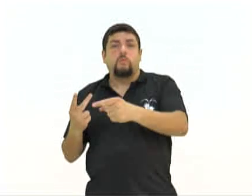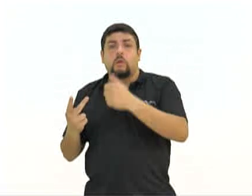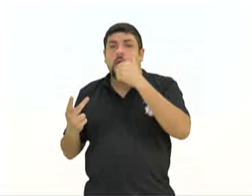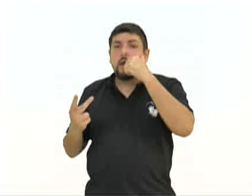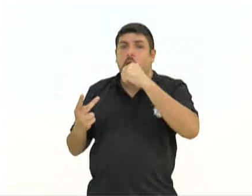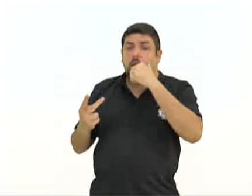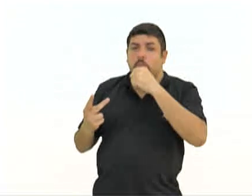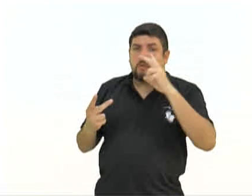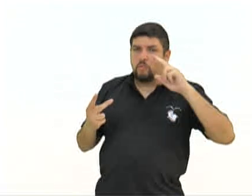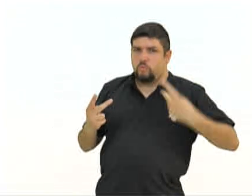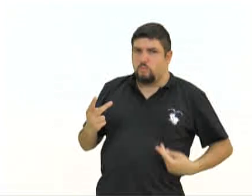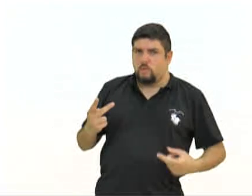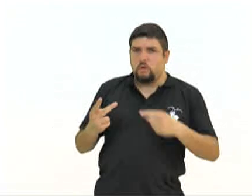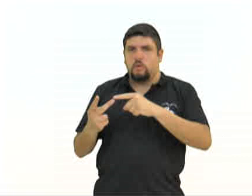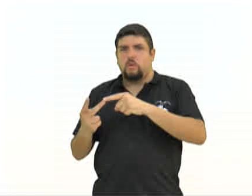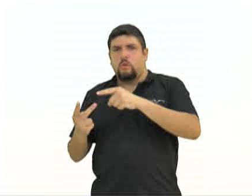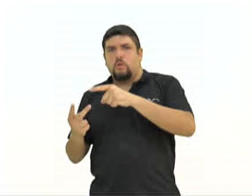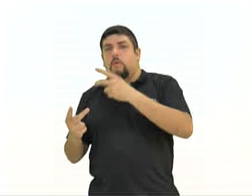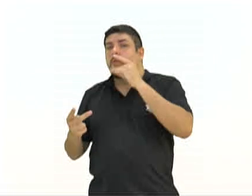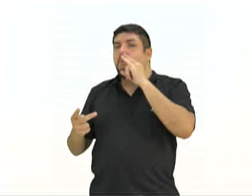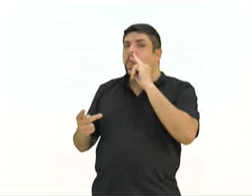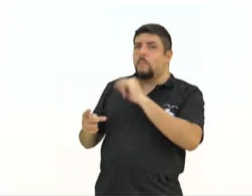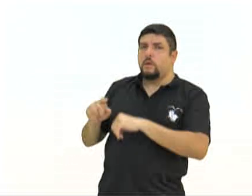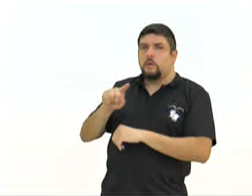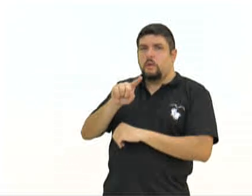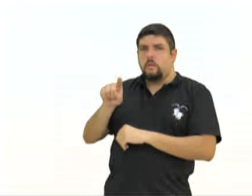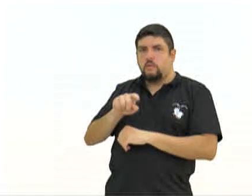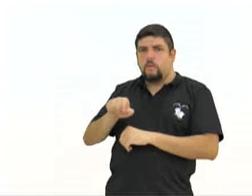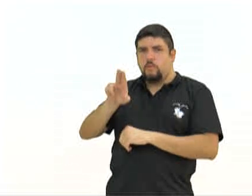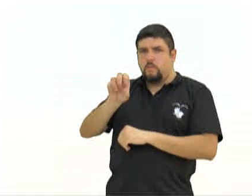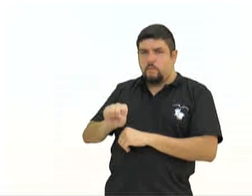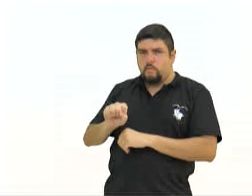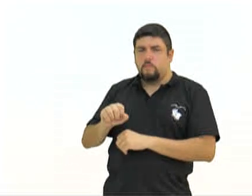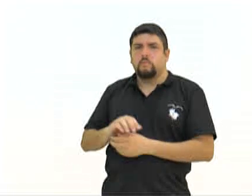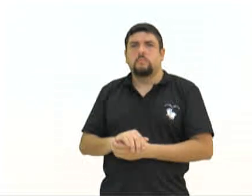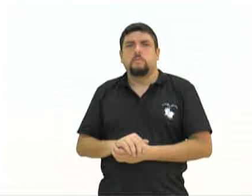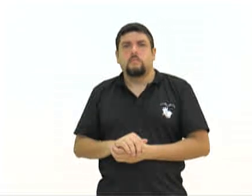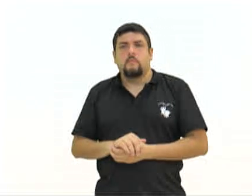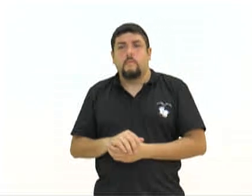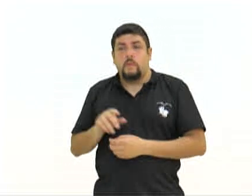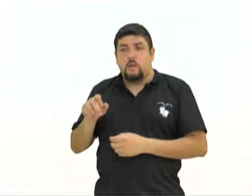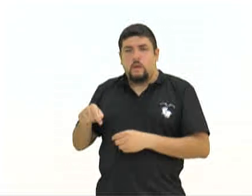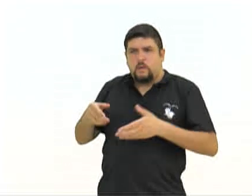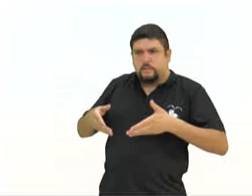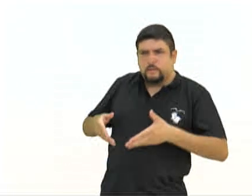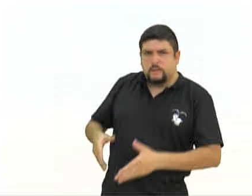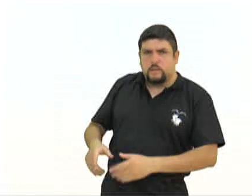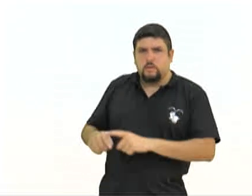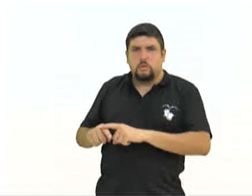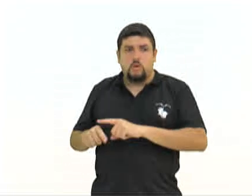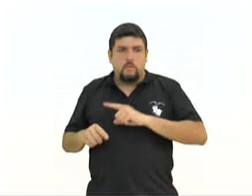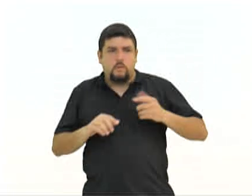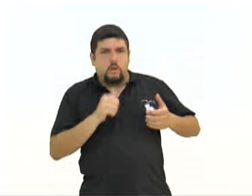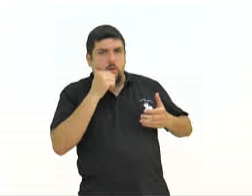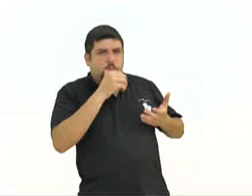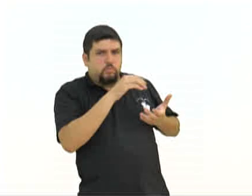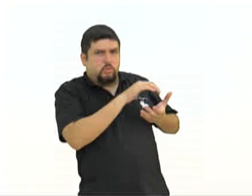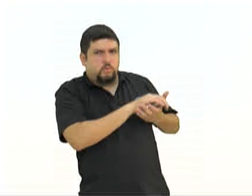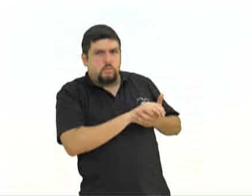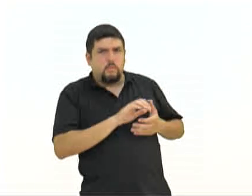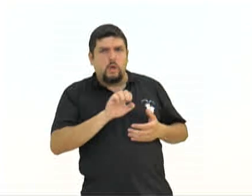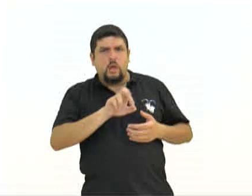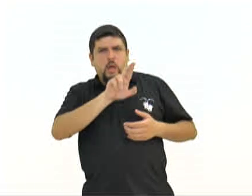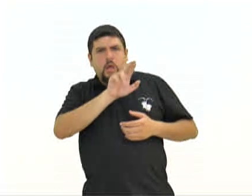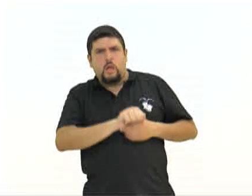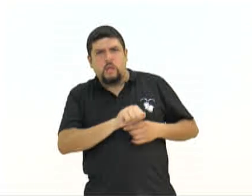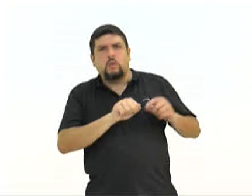com Zeus, o chefe dos deuses. Seu nascimento provocou a ira de Hera, a esposa oficial de Zeus, que